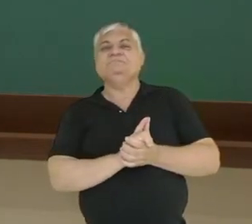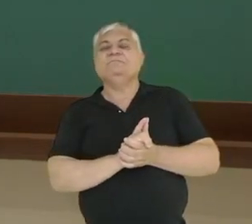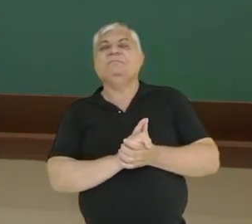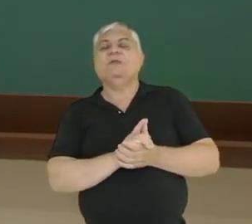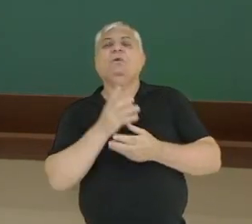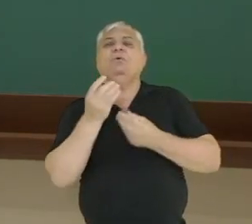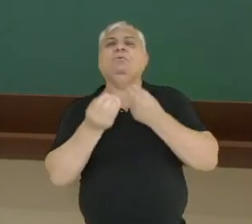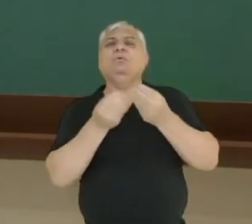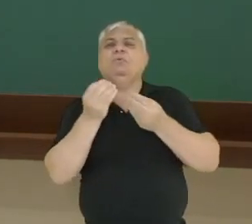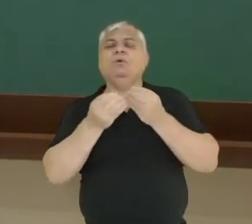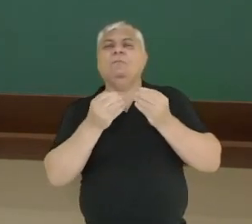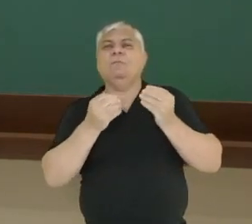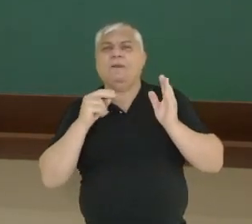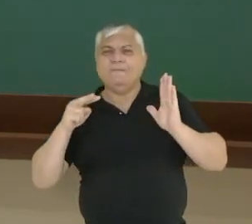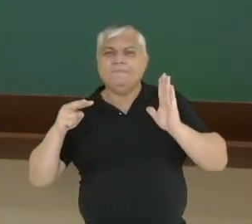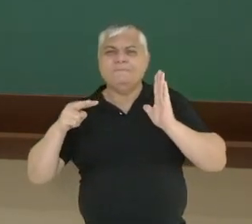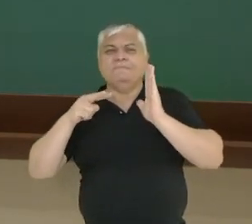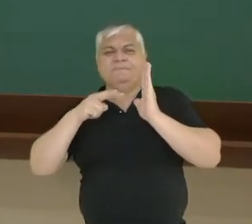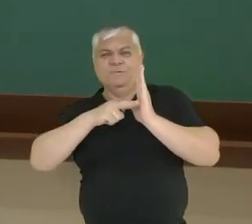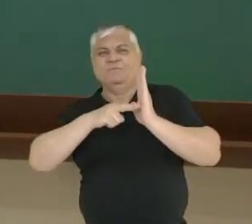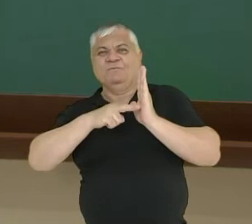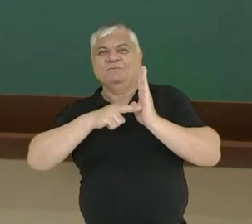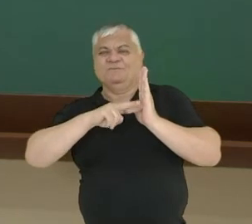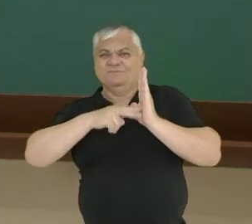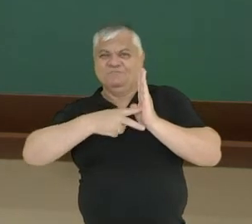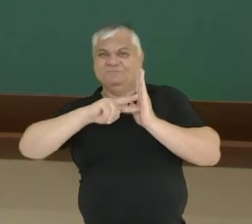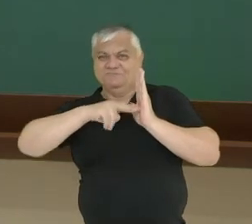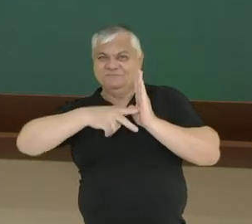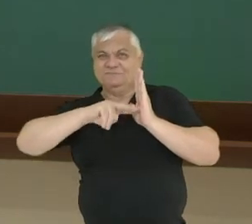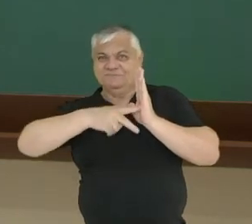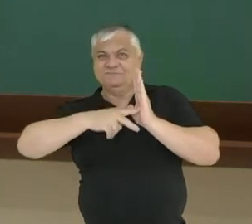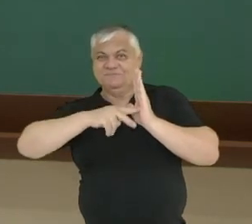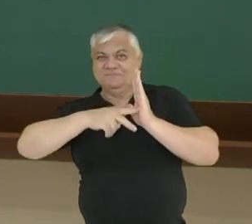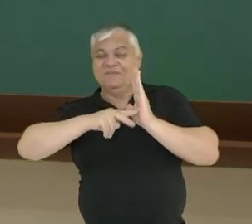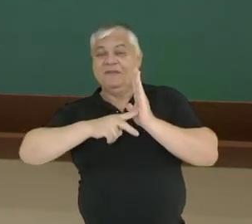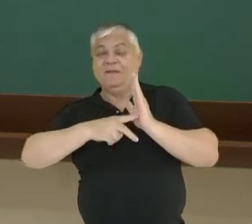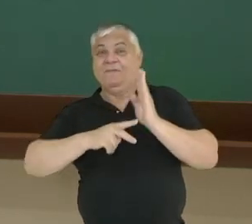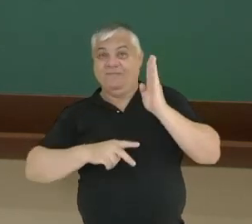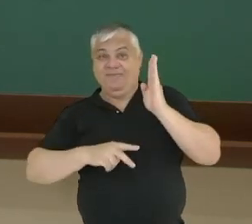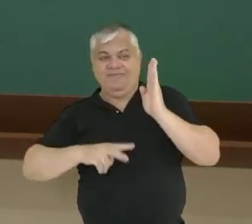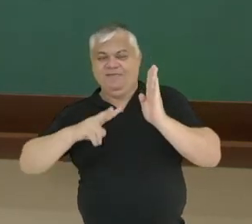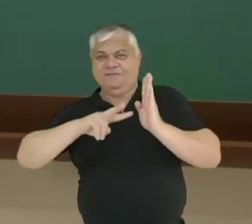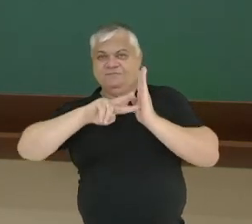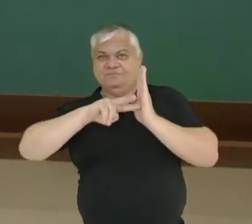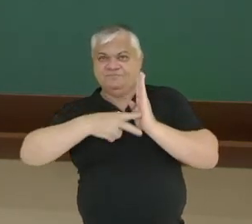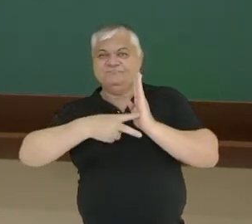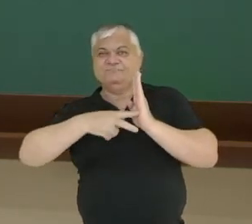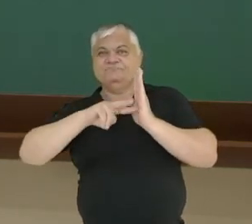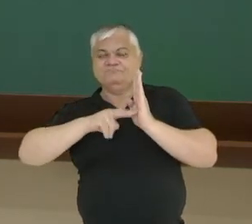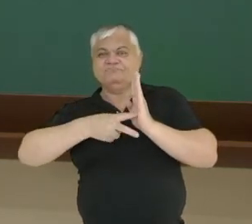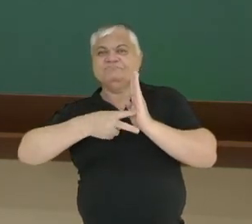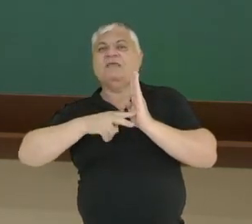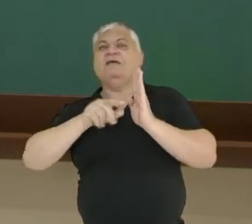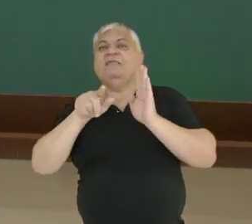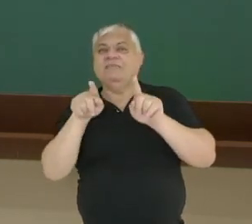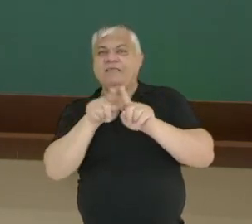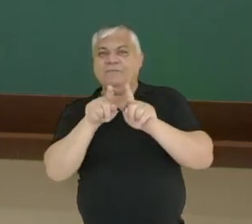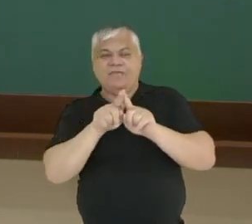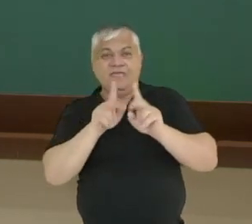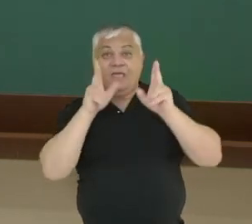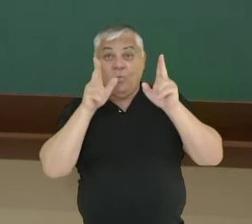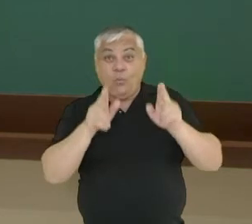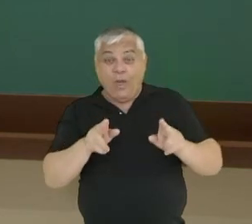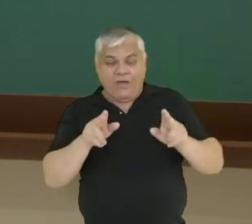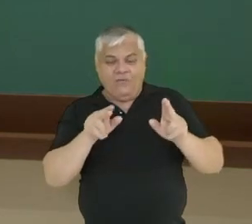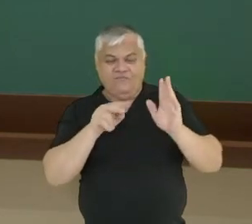a ponta seca desse compasso no ponto B e com a mesma abertura que eu